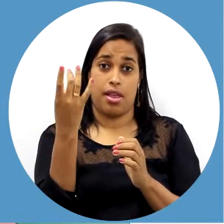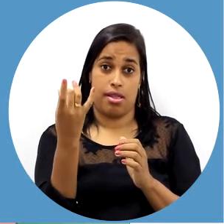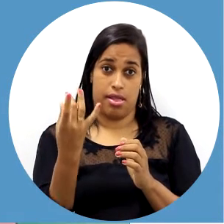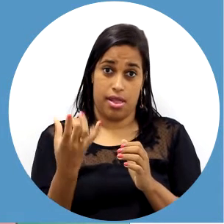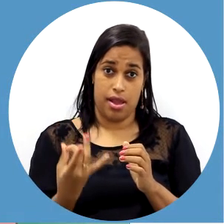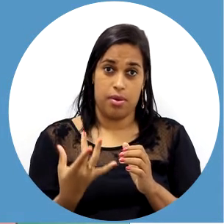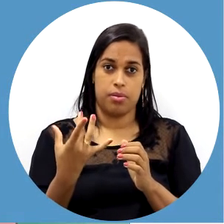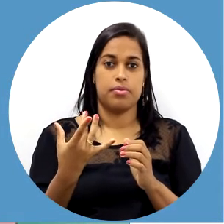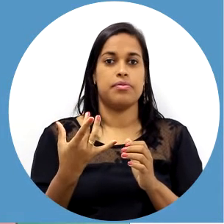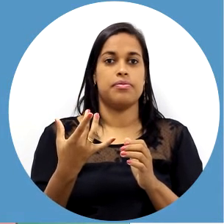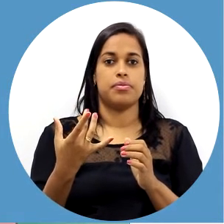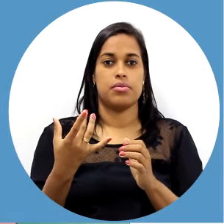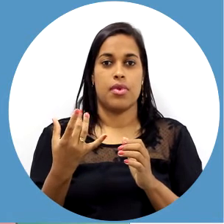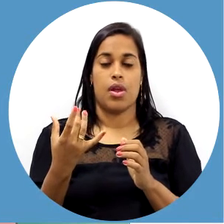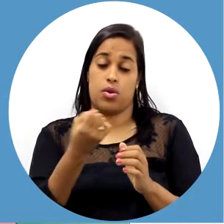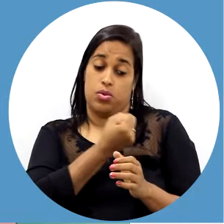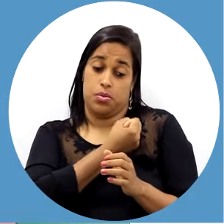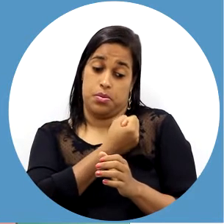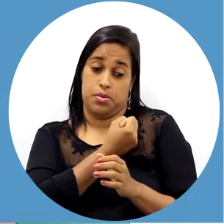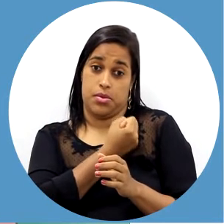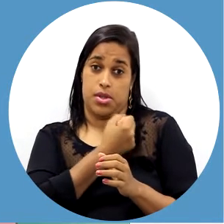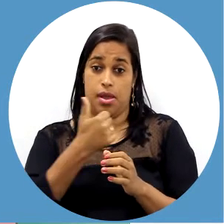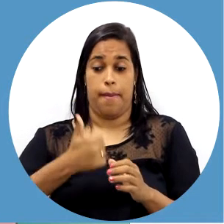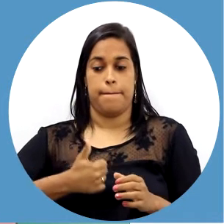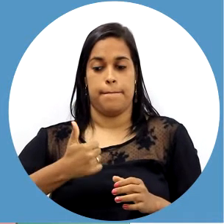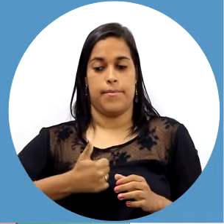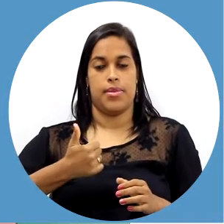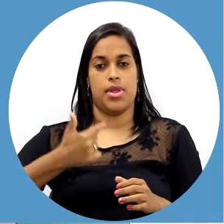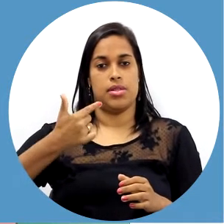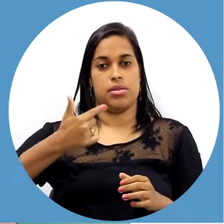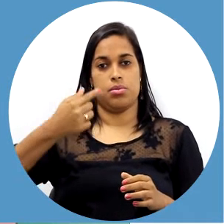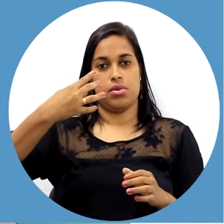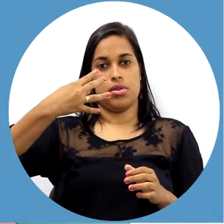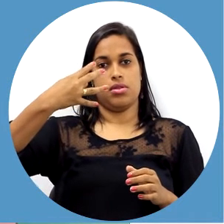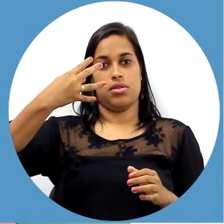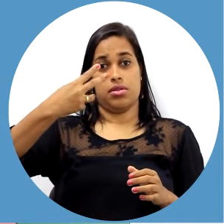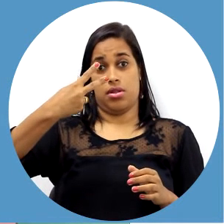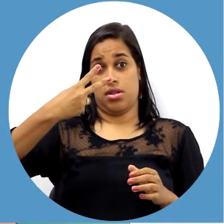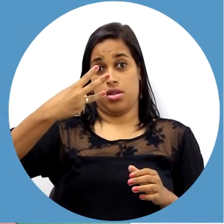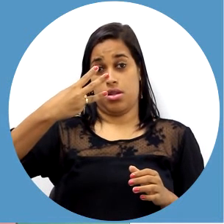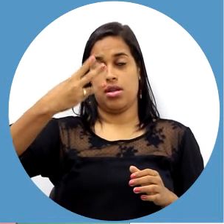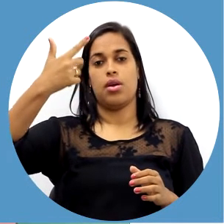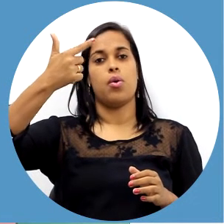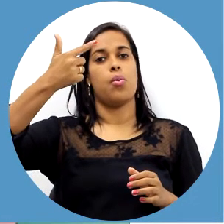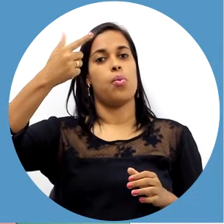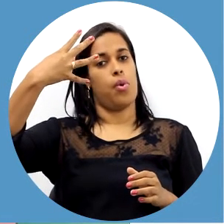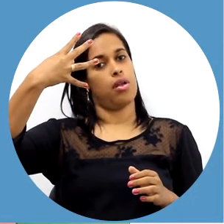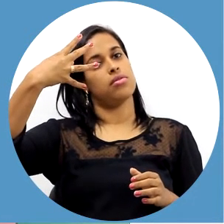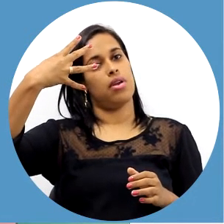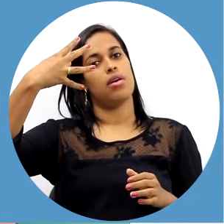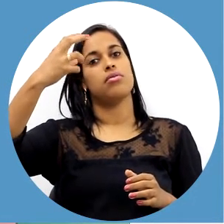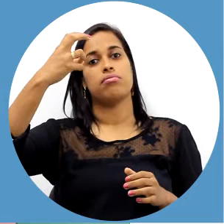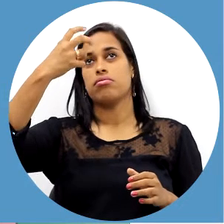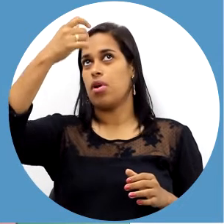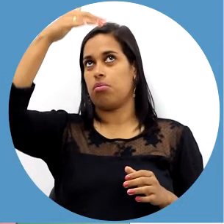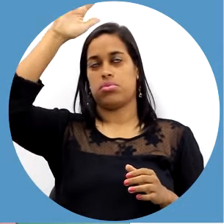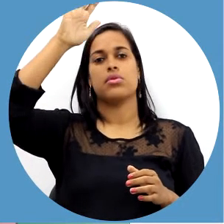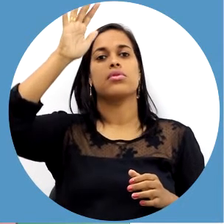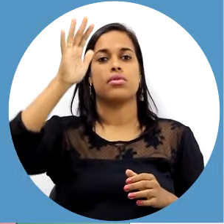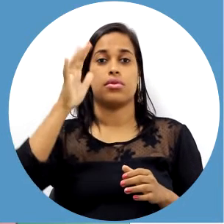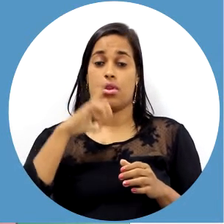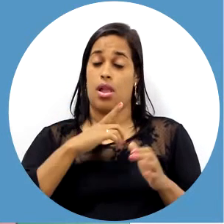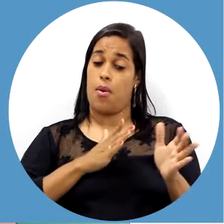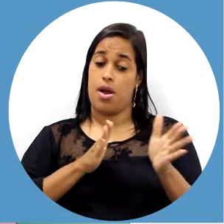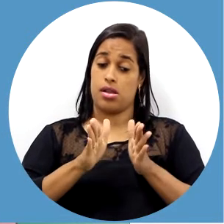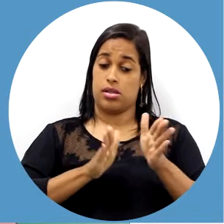camadas geralmente são numeradas de baixo para cima. Então, na primeira camada de rede, chamada camada de rede, eu tenho protocolos